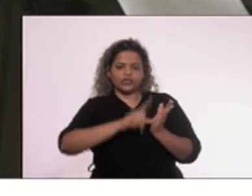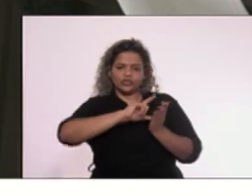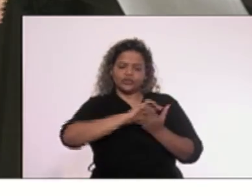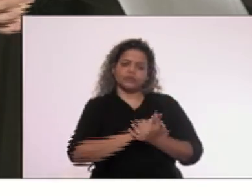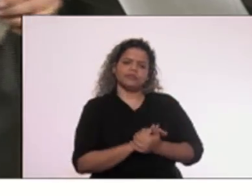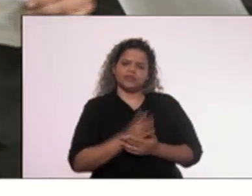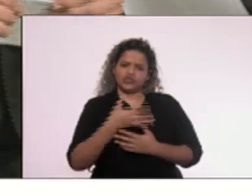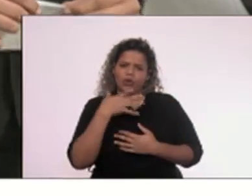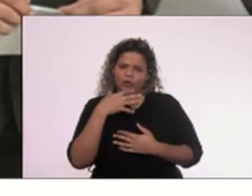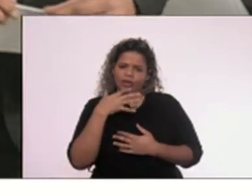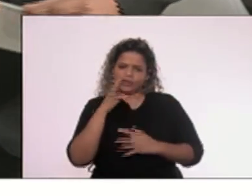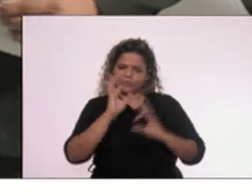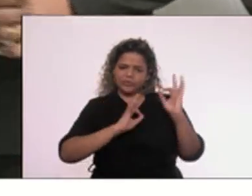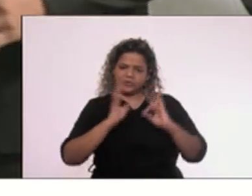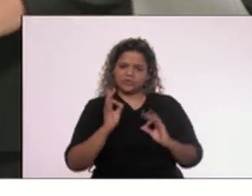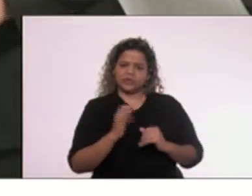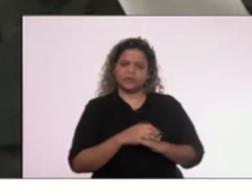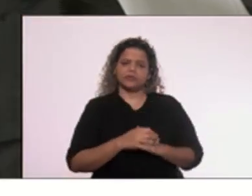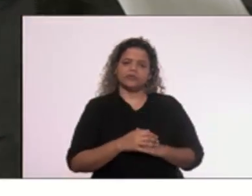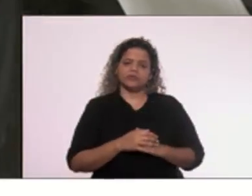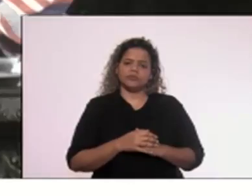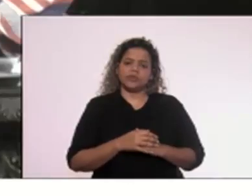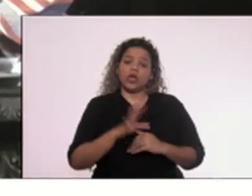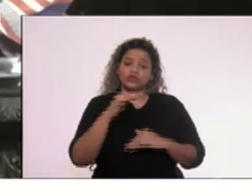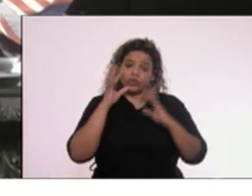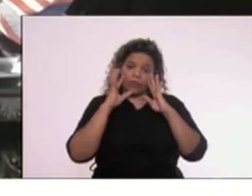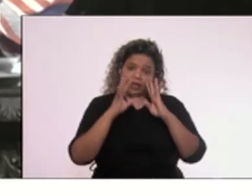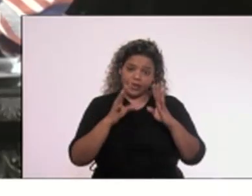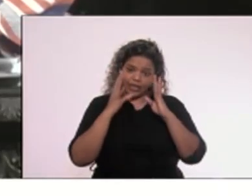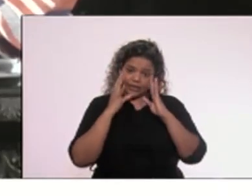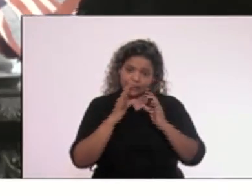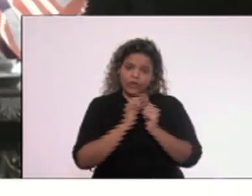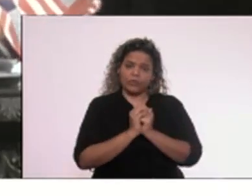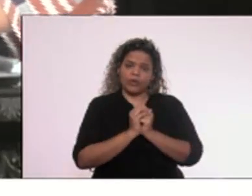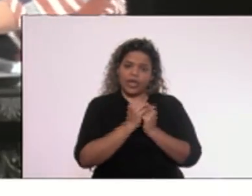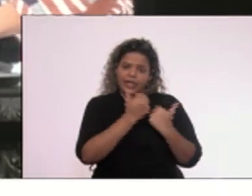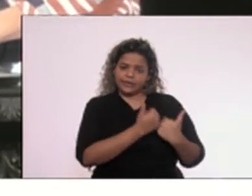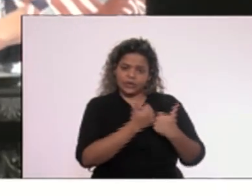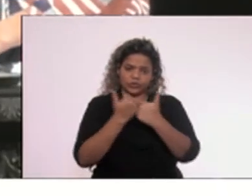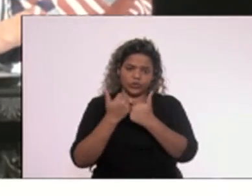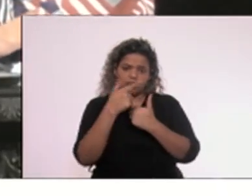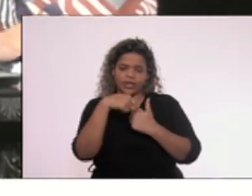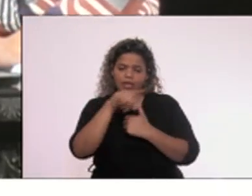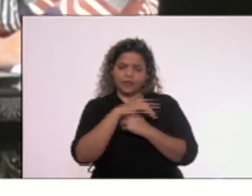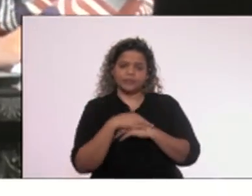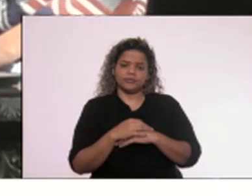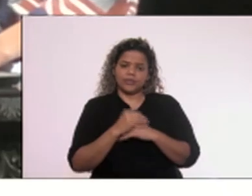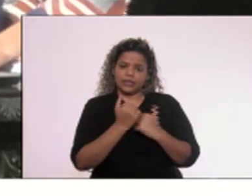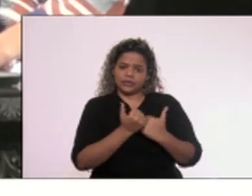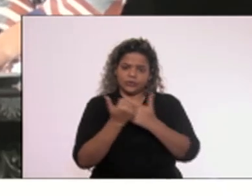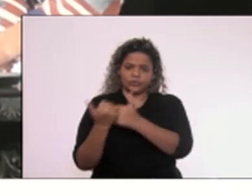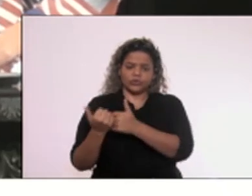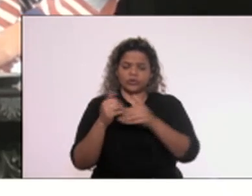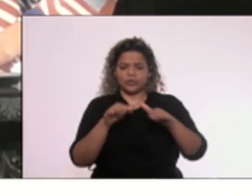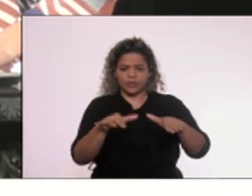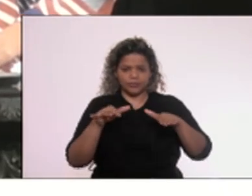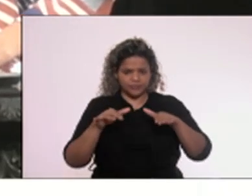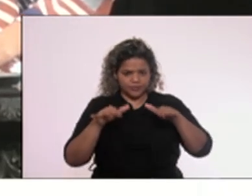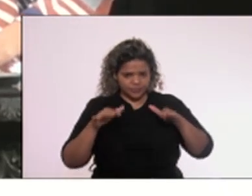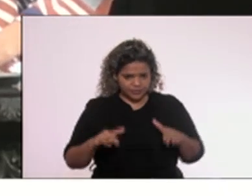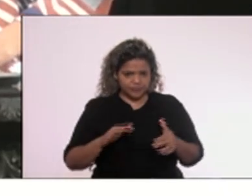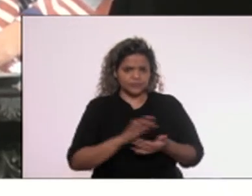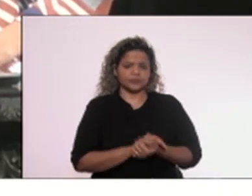prematuramente, porque eu já conheço o projeto. Eu chamo a atenção da assessoria das bancadas e dos